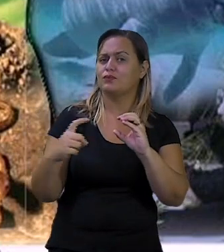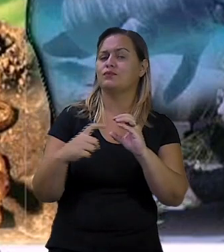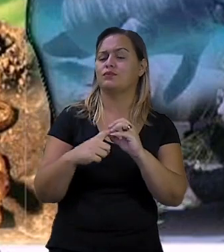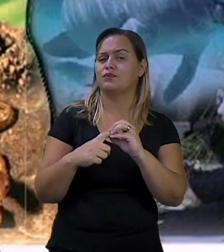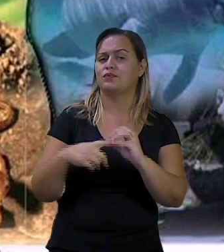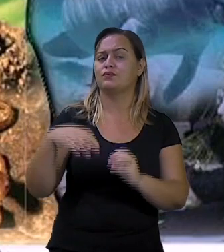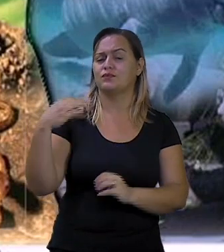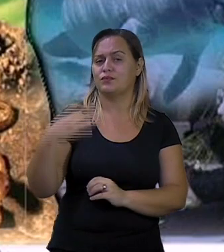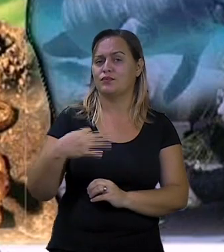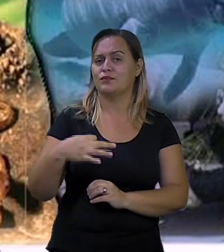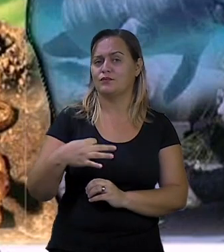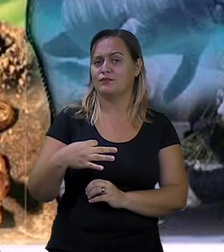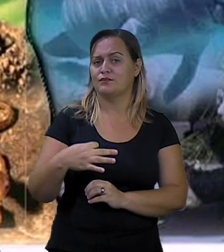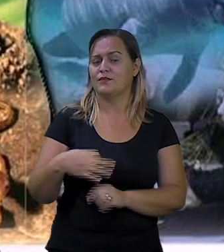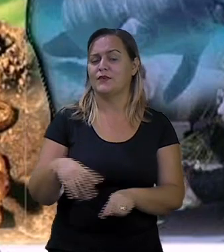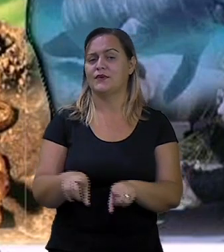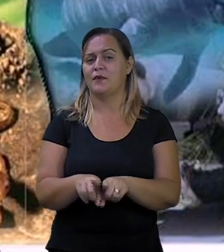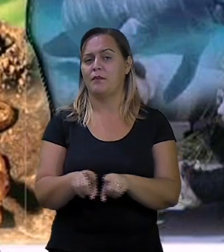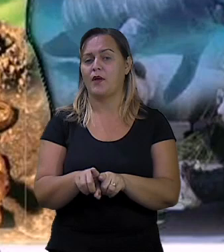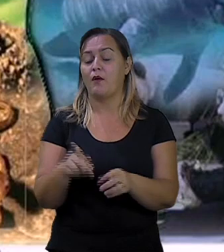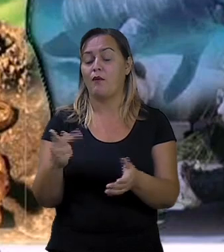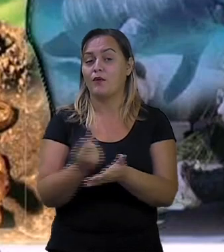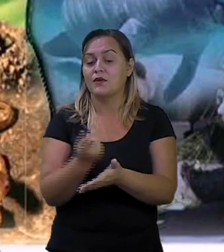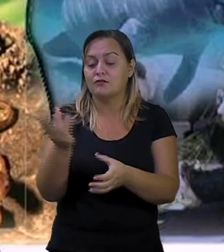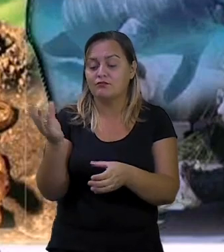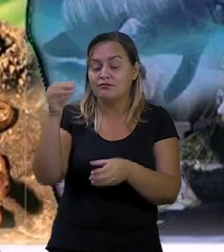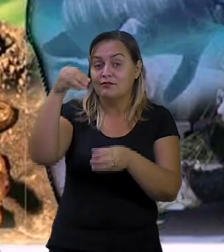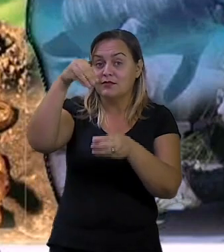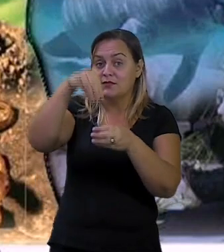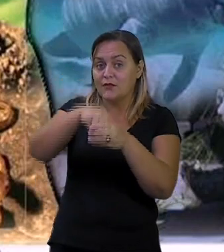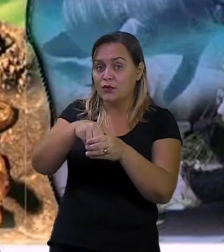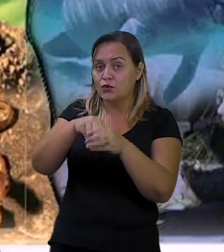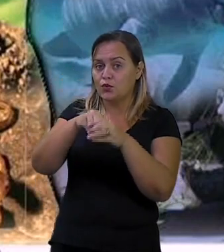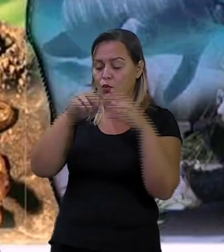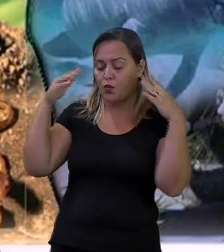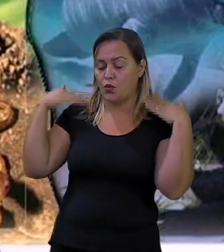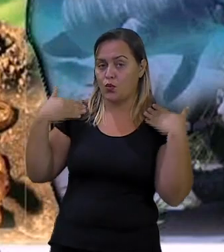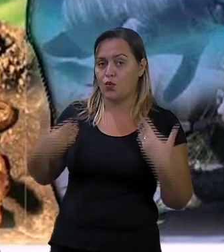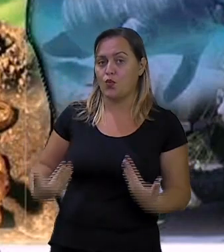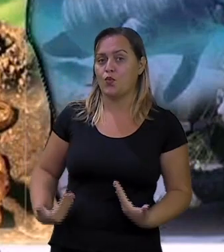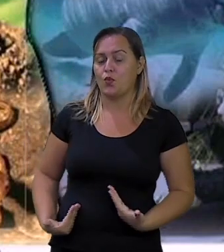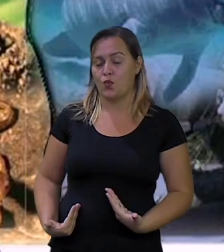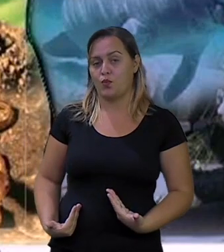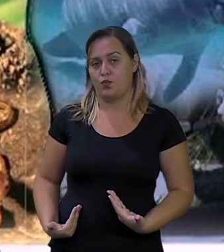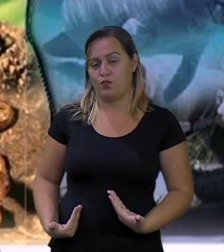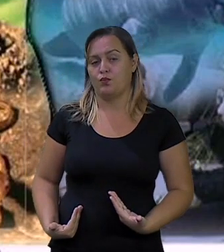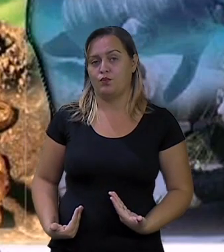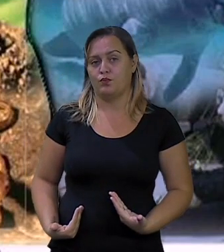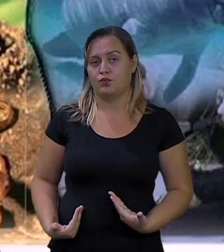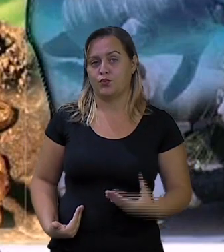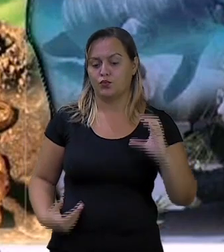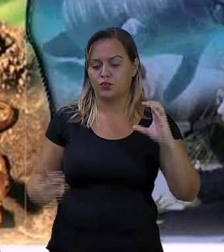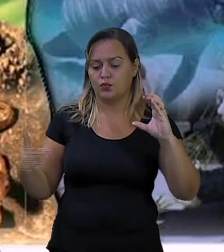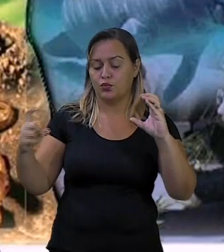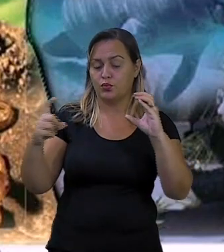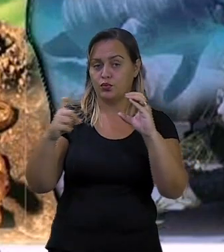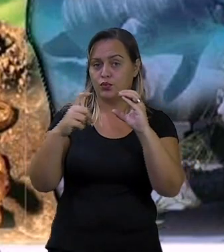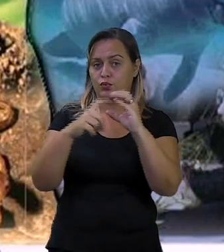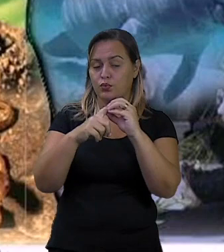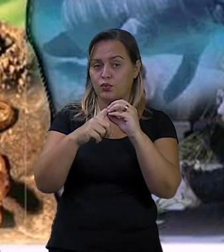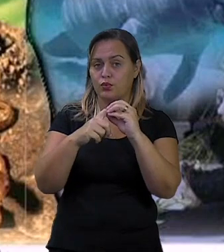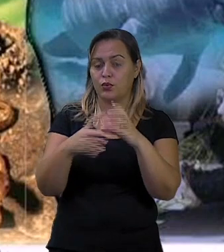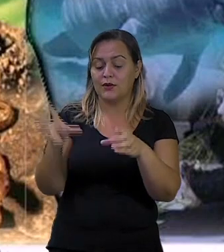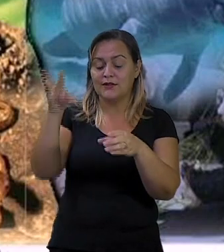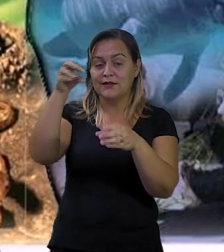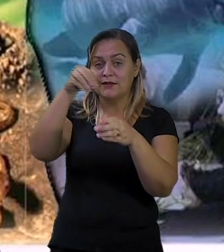ela é acontece de forma interna Então os gametas vão se fundir dentro da